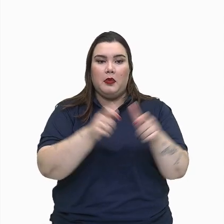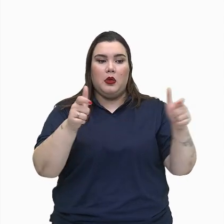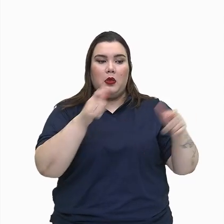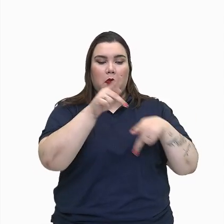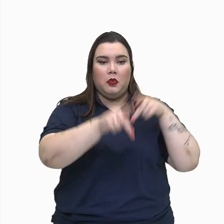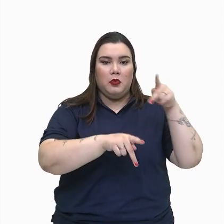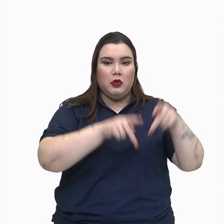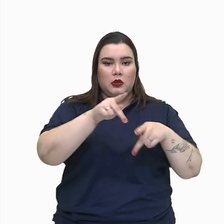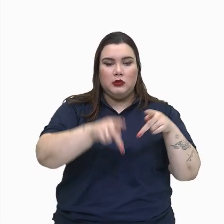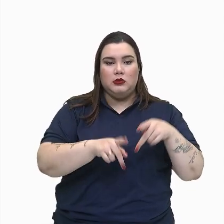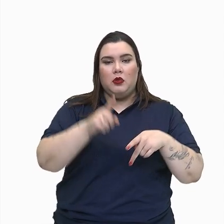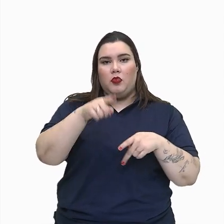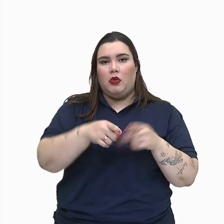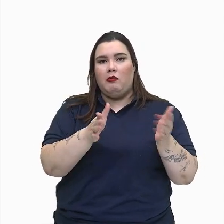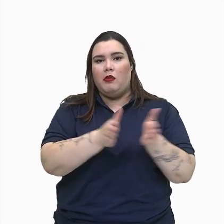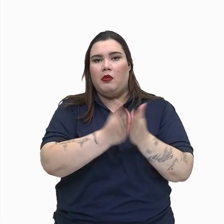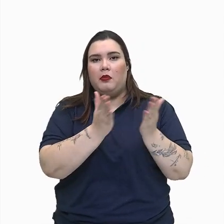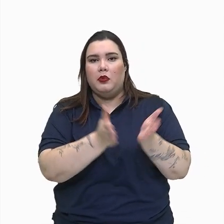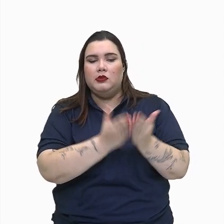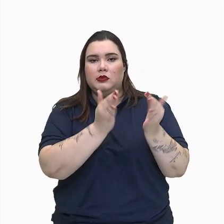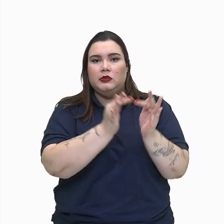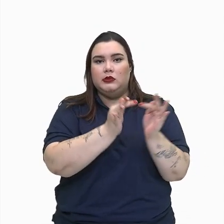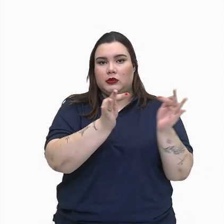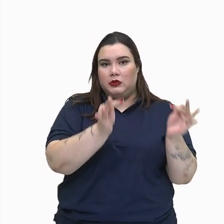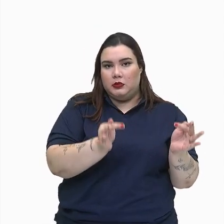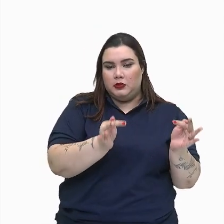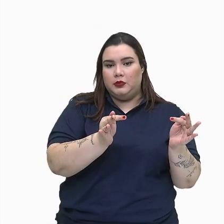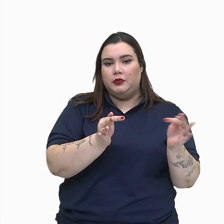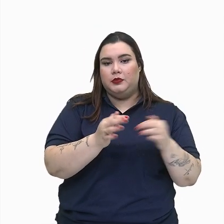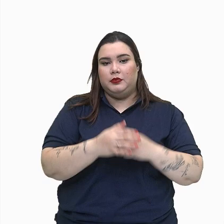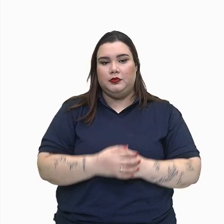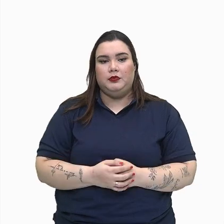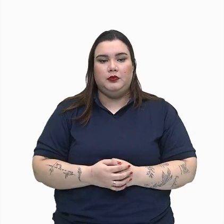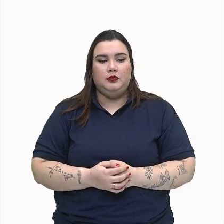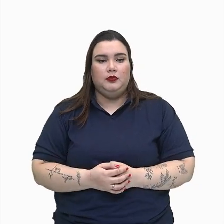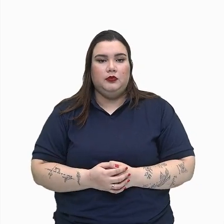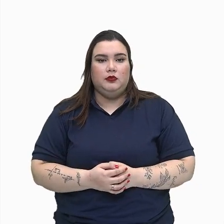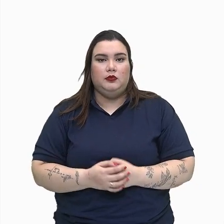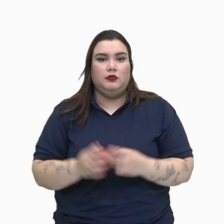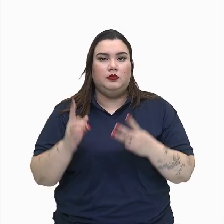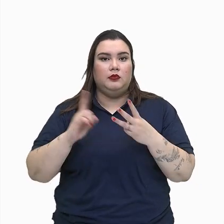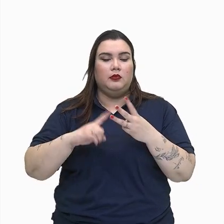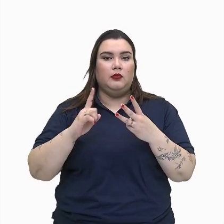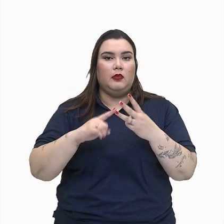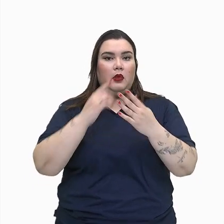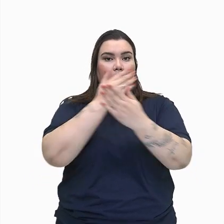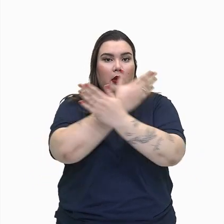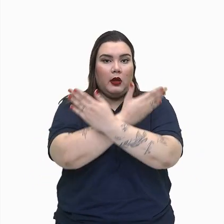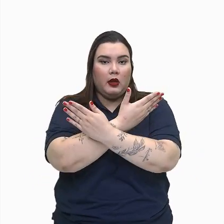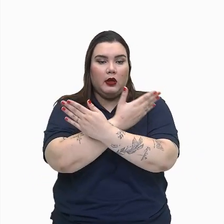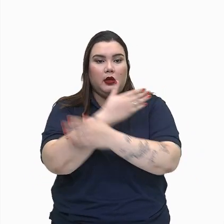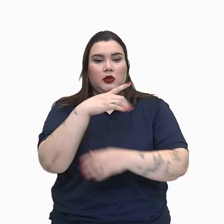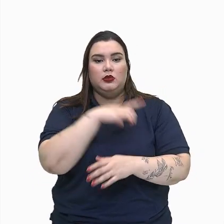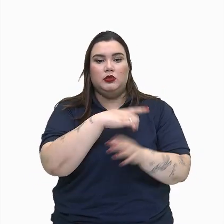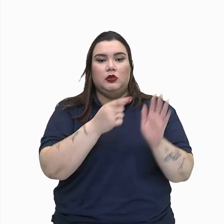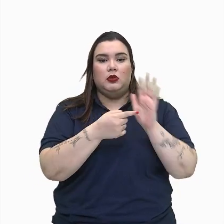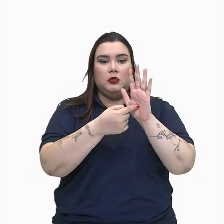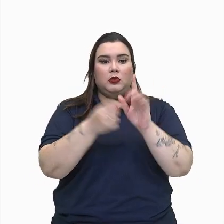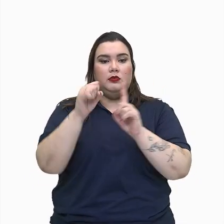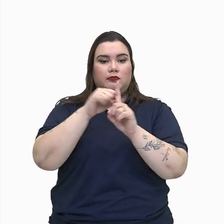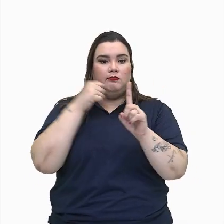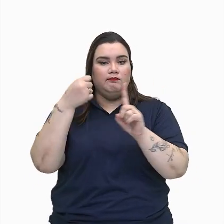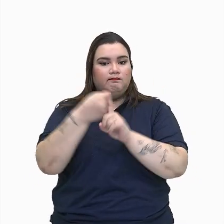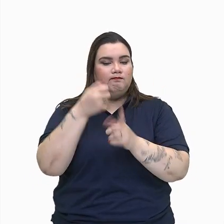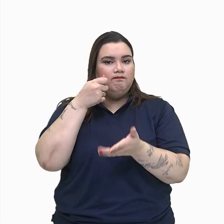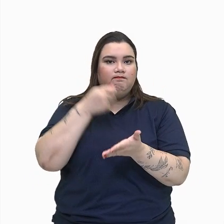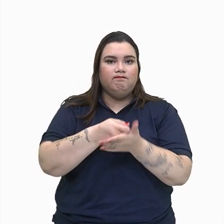maioria da população era composta por camponeses. Já nos incas, nós vamos ter a sociedade